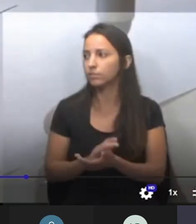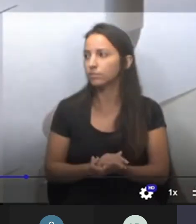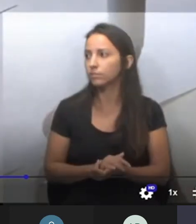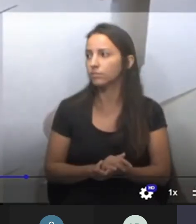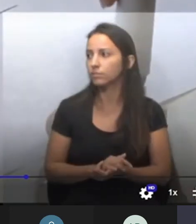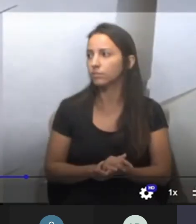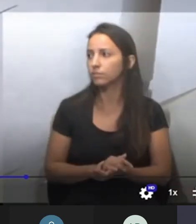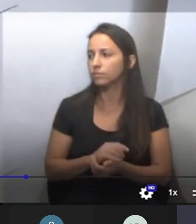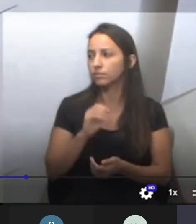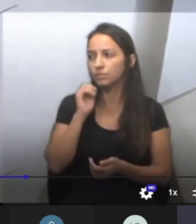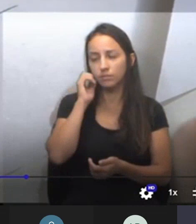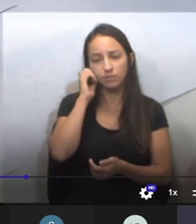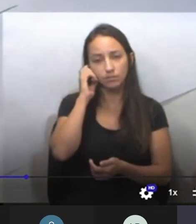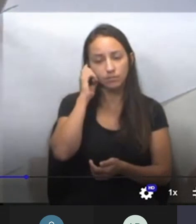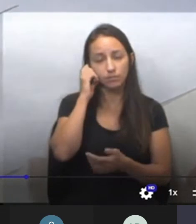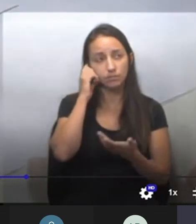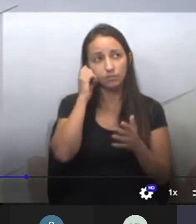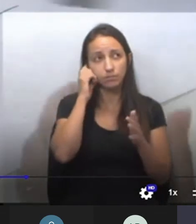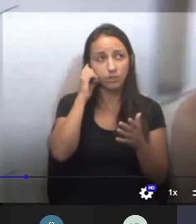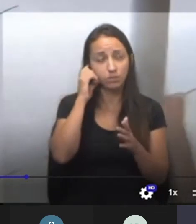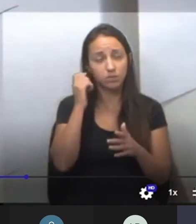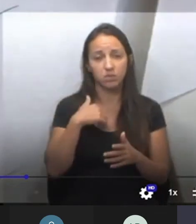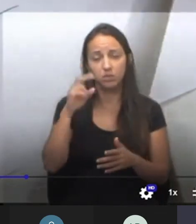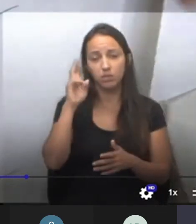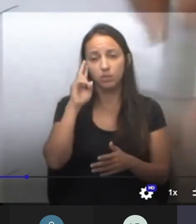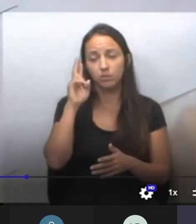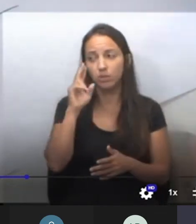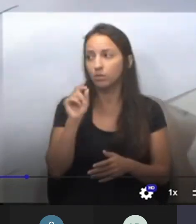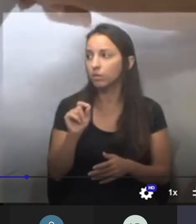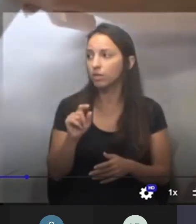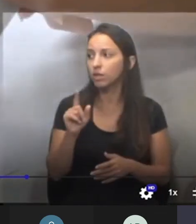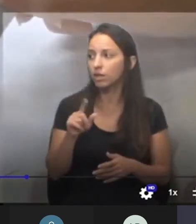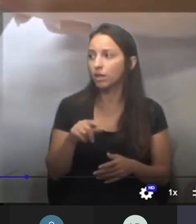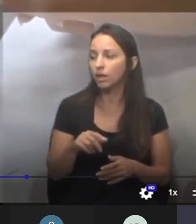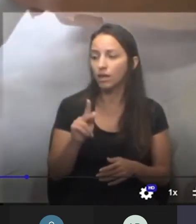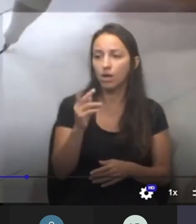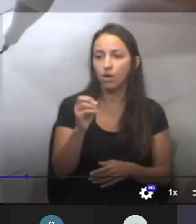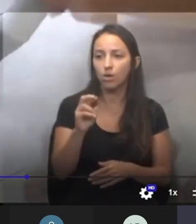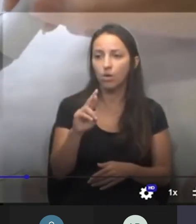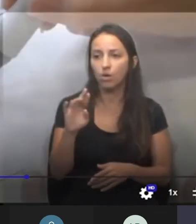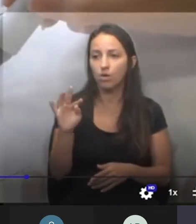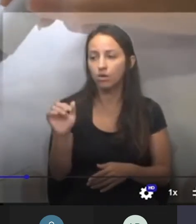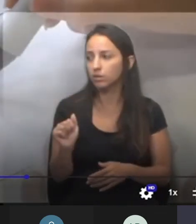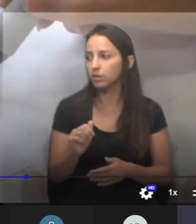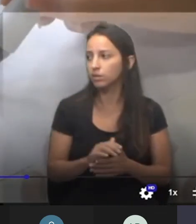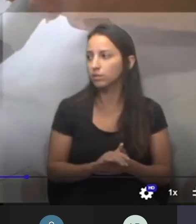Mas enfim, o que eu estava lembrando aqui é sobre essa questão da horta.